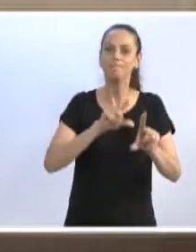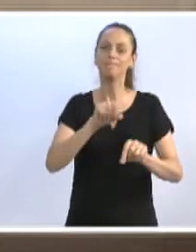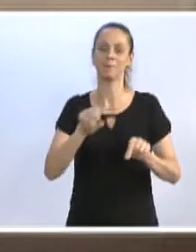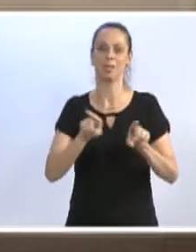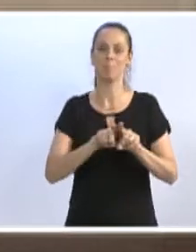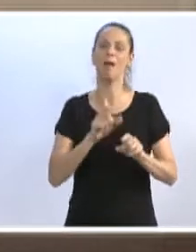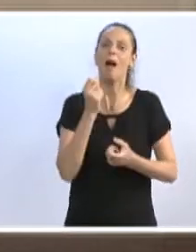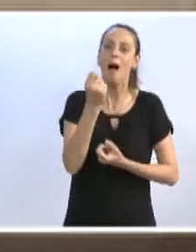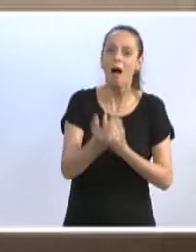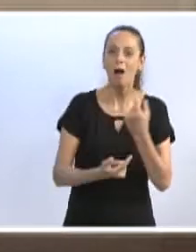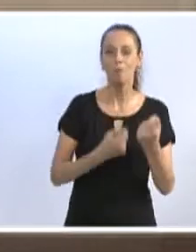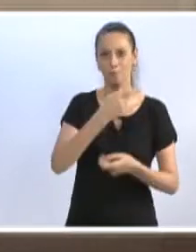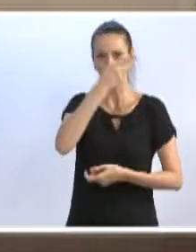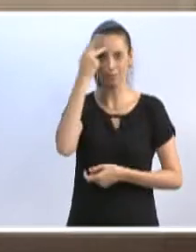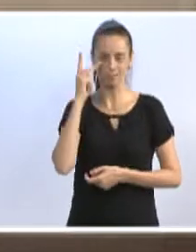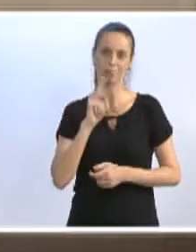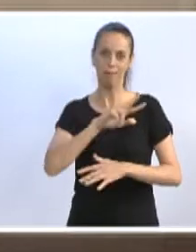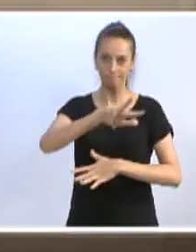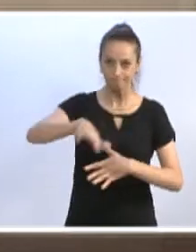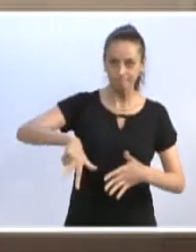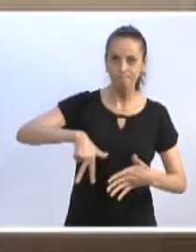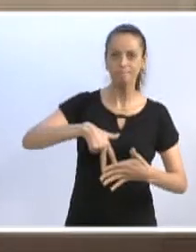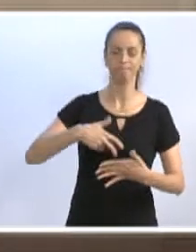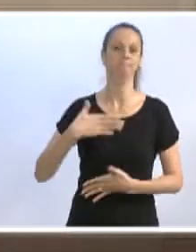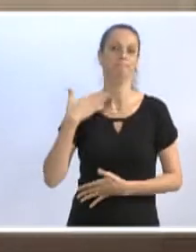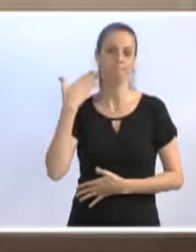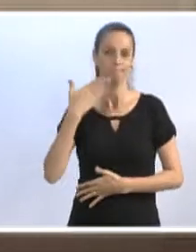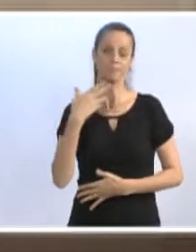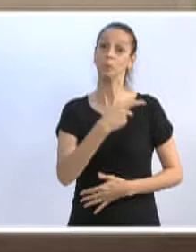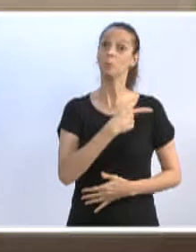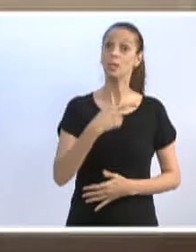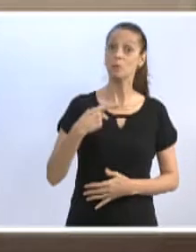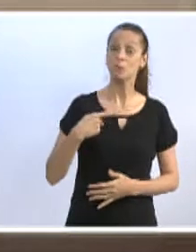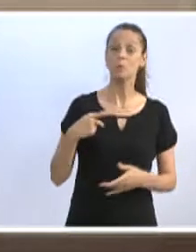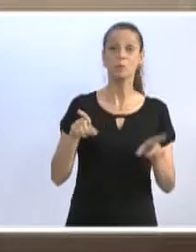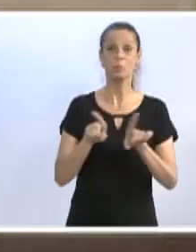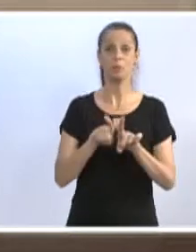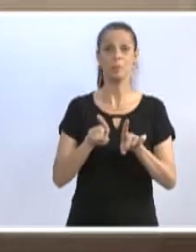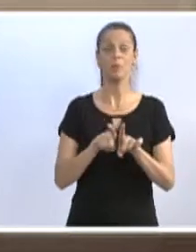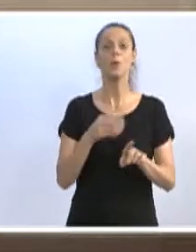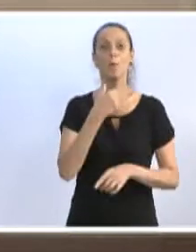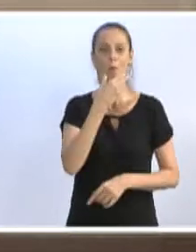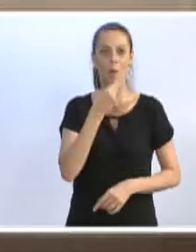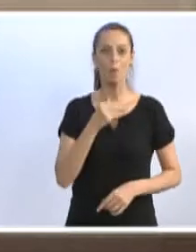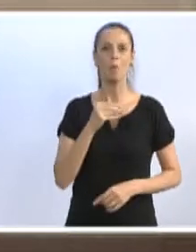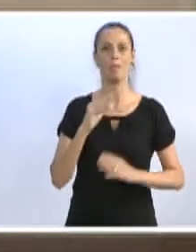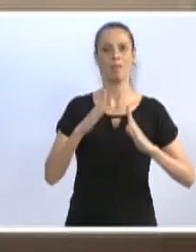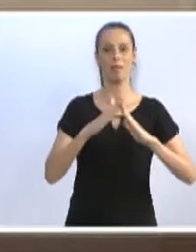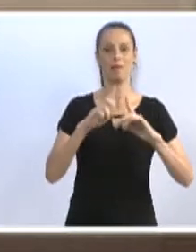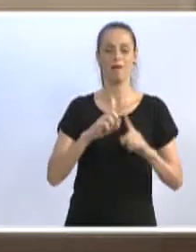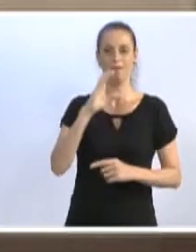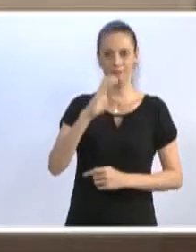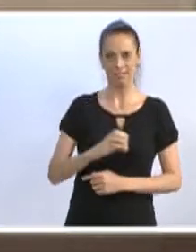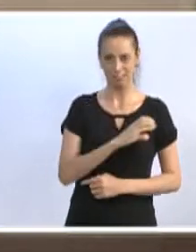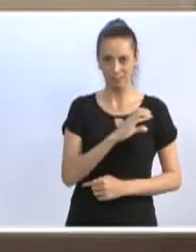convidamos algumas pessoas, os pastores, o próprio bispo, o Dom Rafael, para que eles